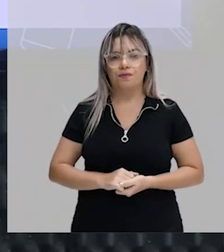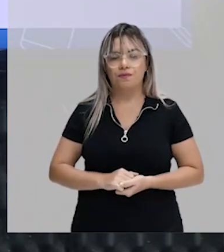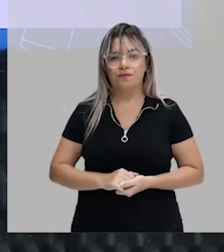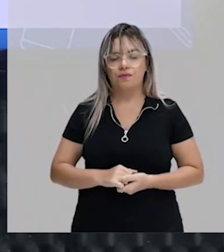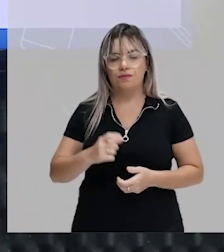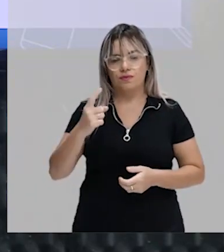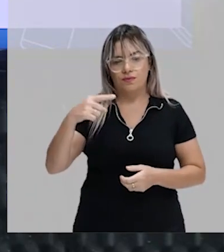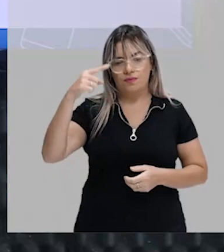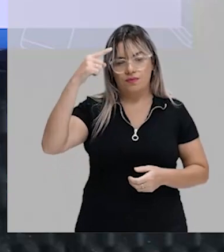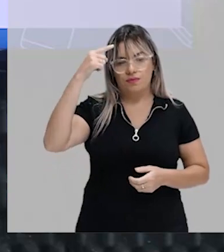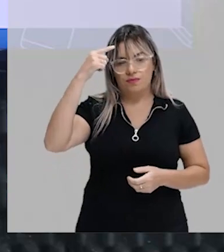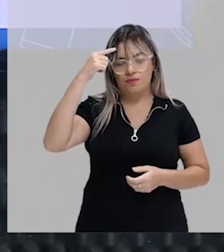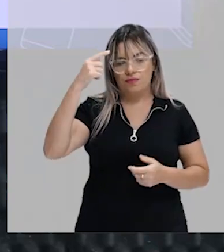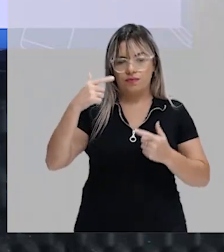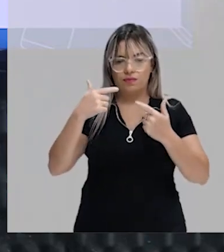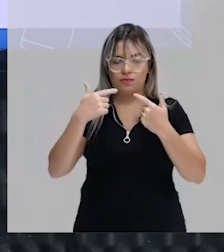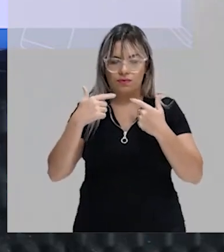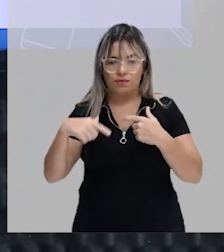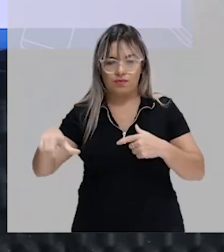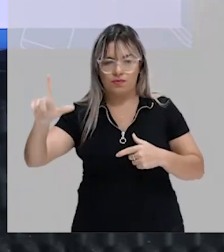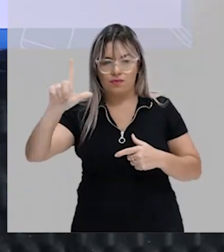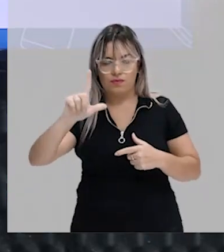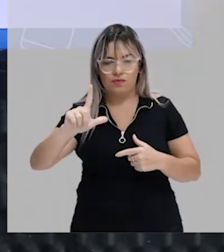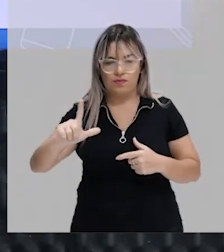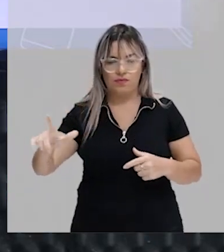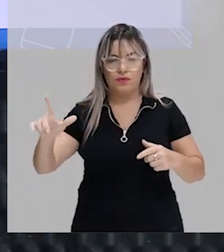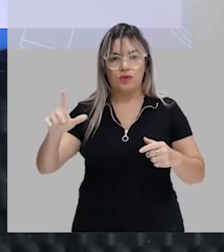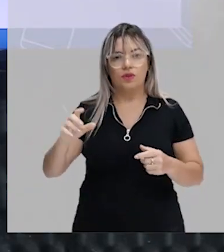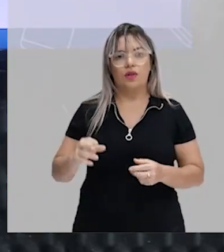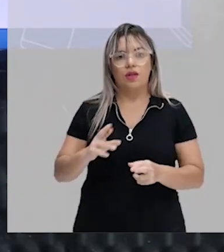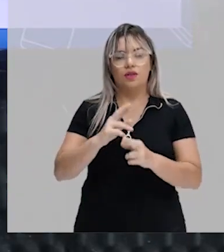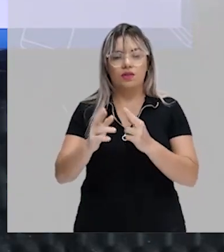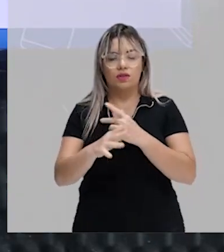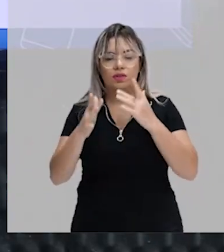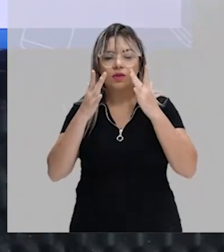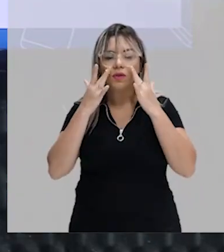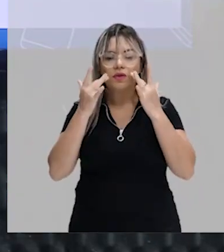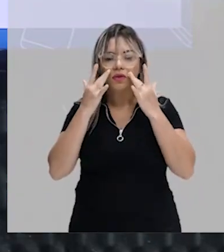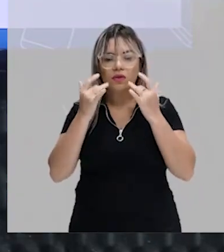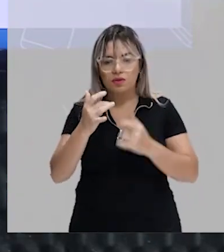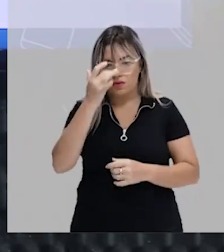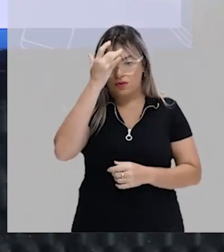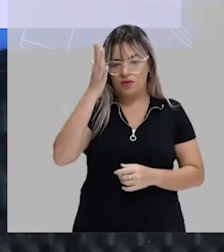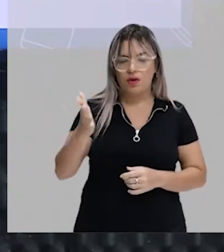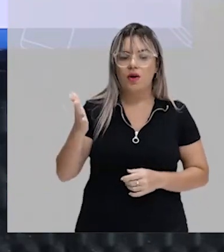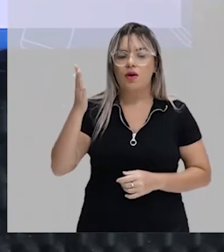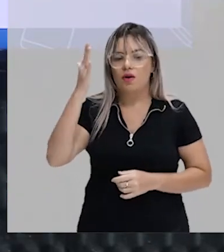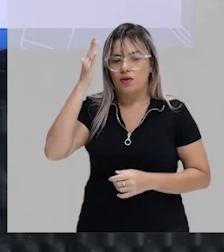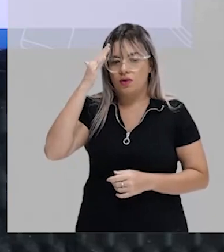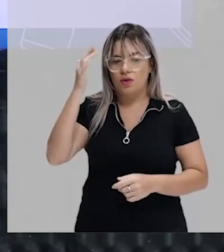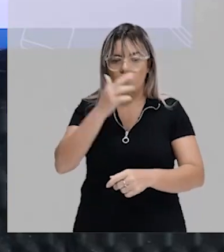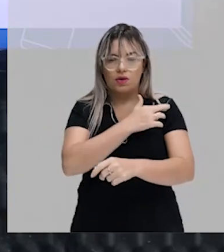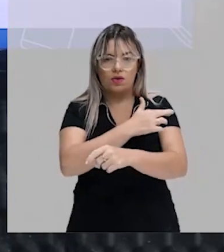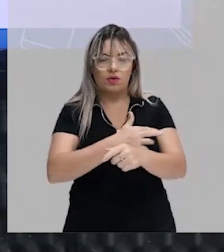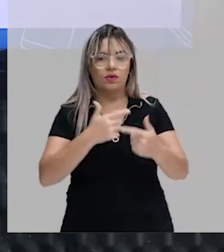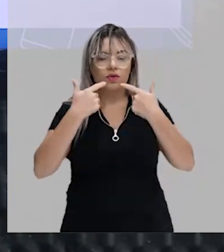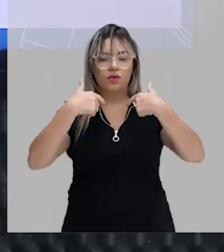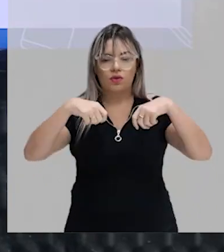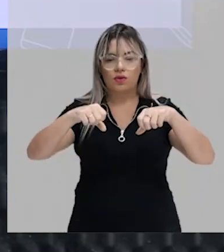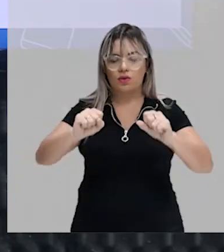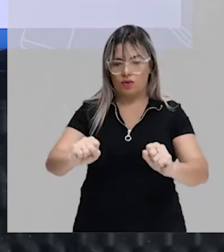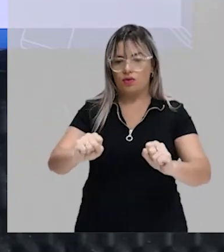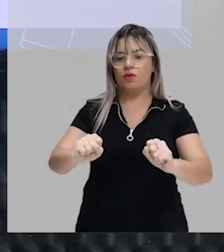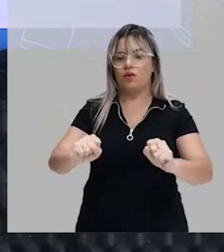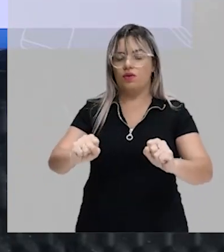pensando em literatura como arte, como eu já disse, é arte, fica mais fácil compreender os recursos linguísticos empregados para a